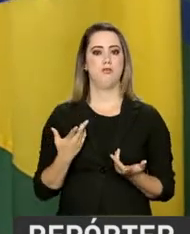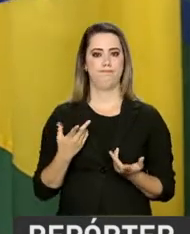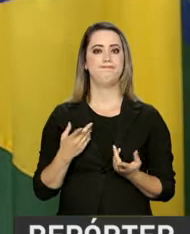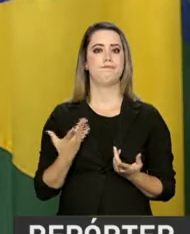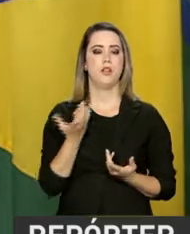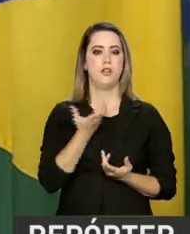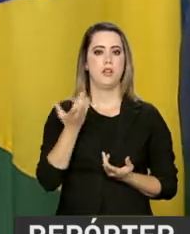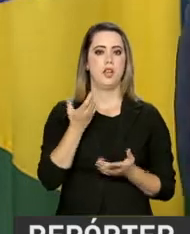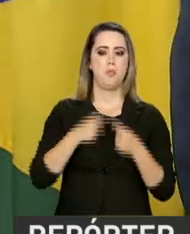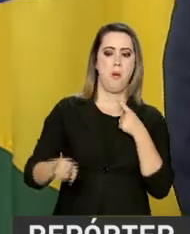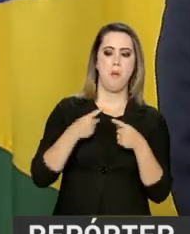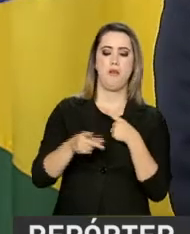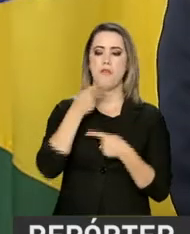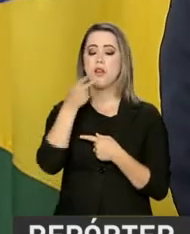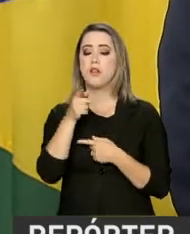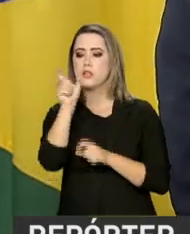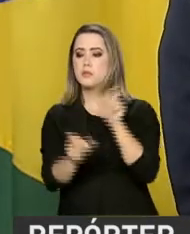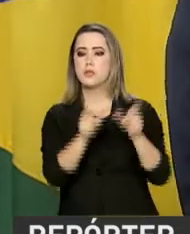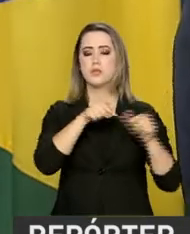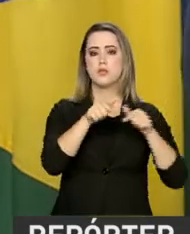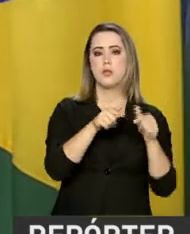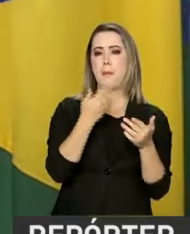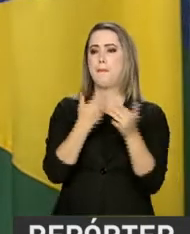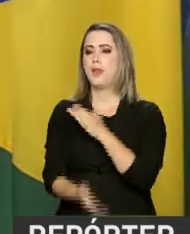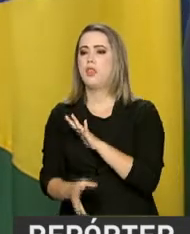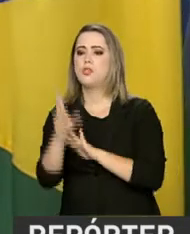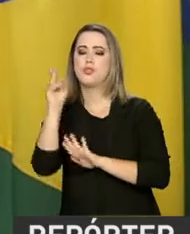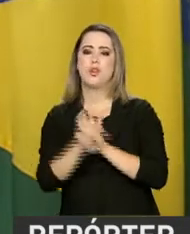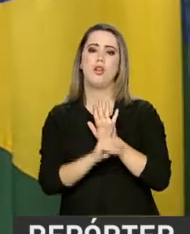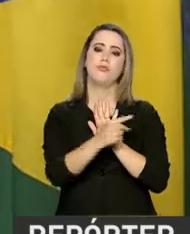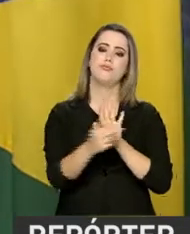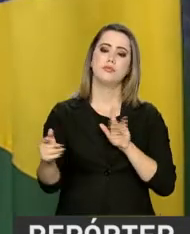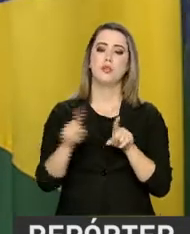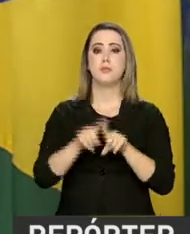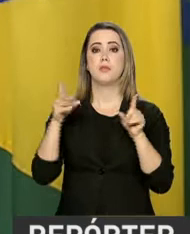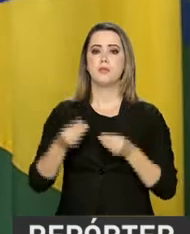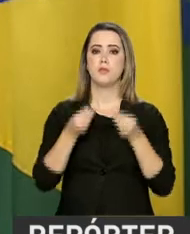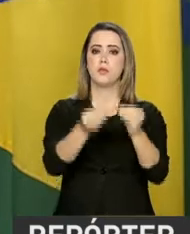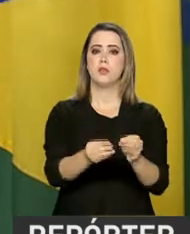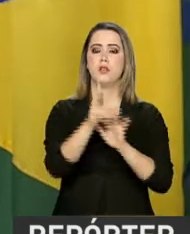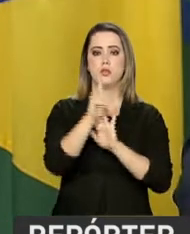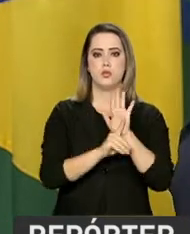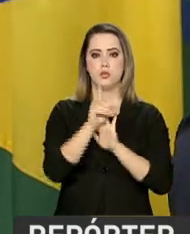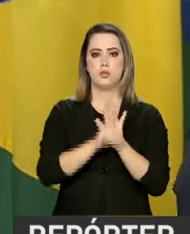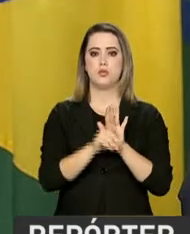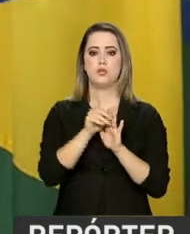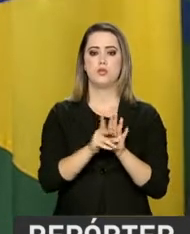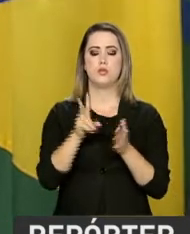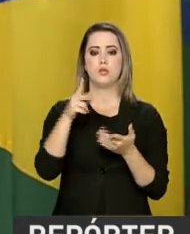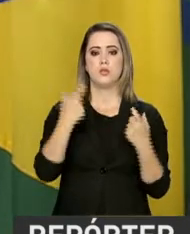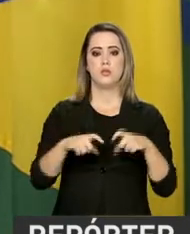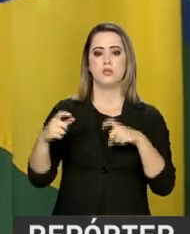dizendo aos trabalhadores do brasil que na verdade vão perder direitos é quando vão ganhar direito porque vão ganhar postos de